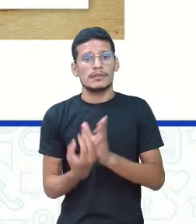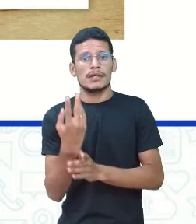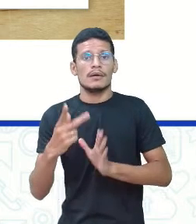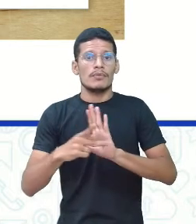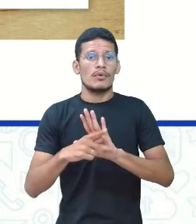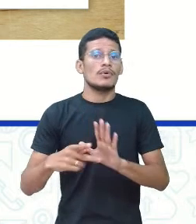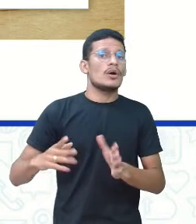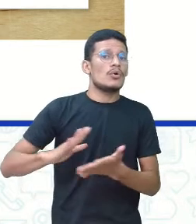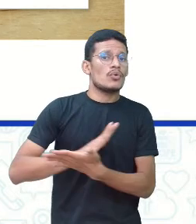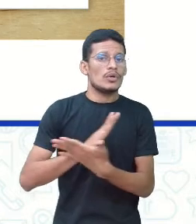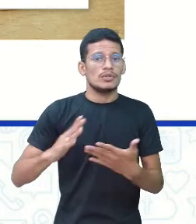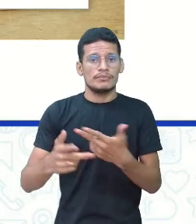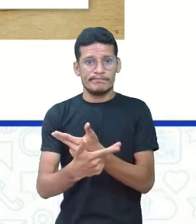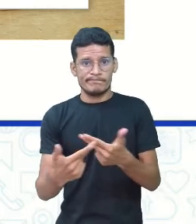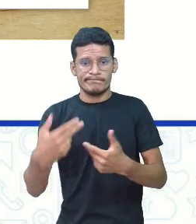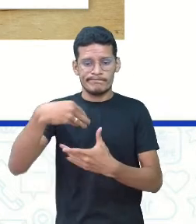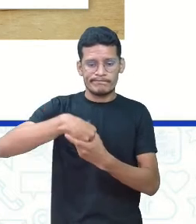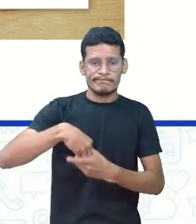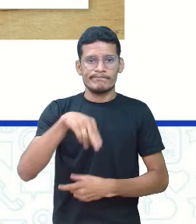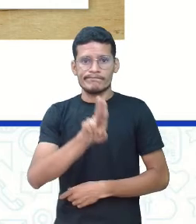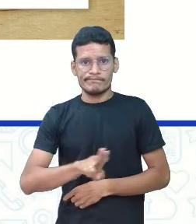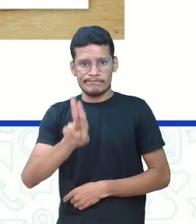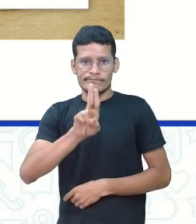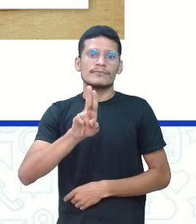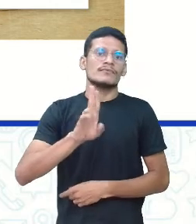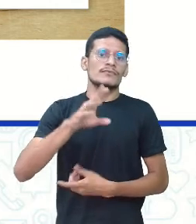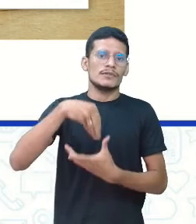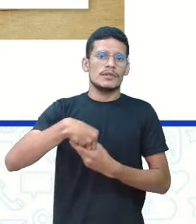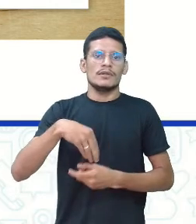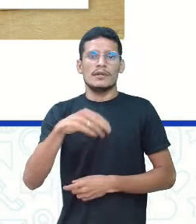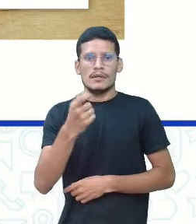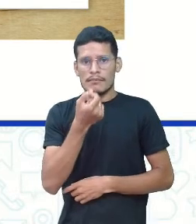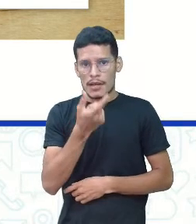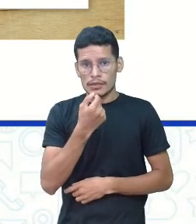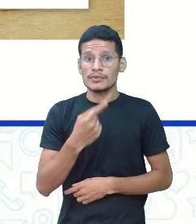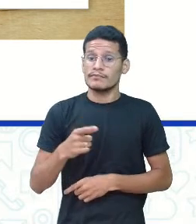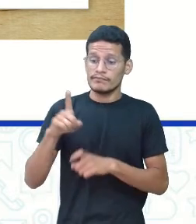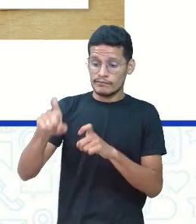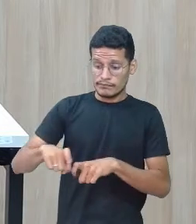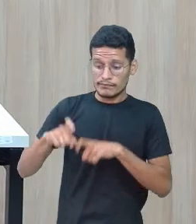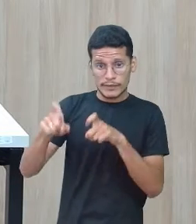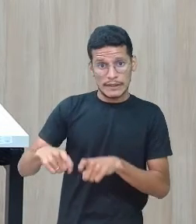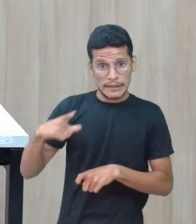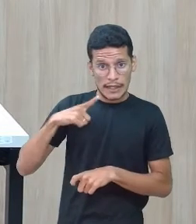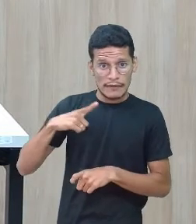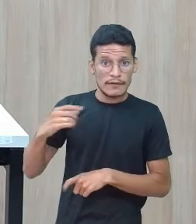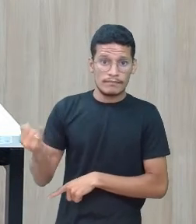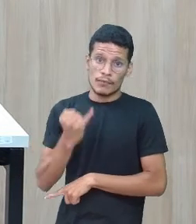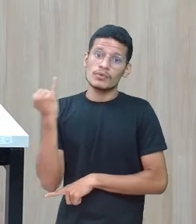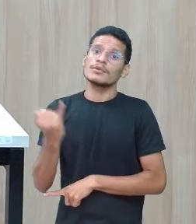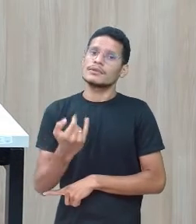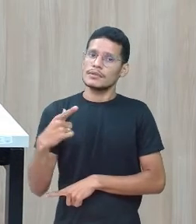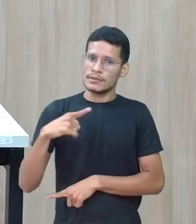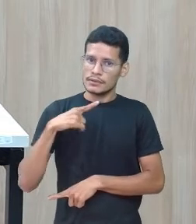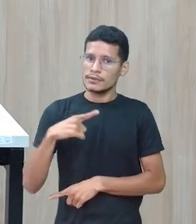em remédios. Então, aqui, como estamos vendo, na agricultura também teve grande importância, porque